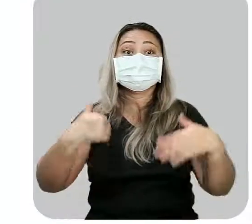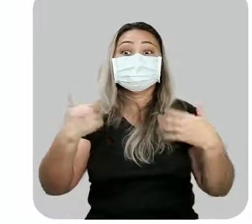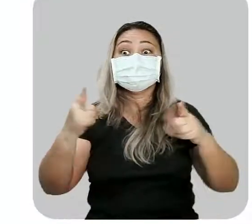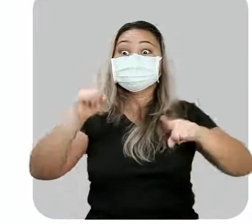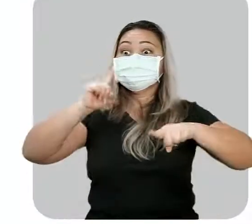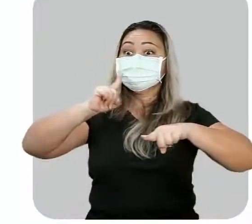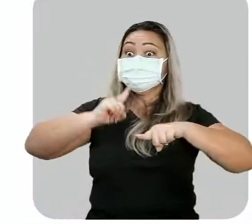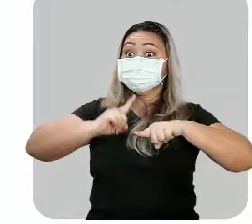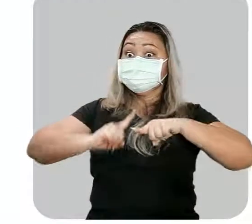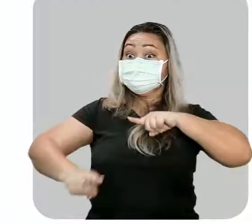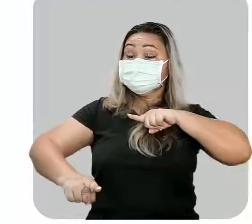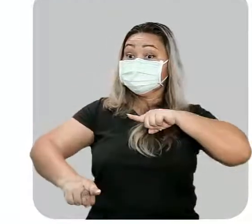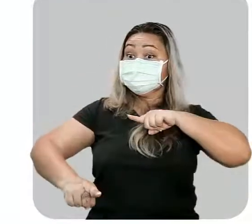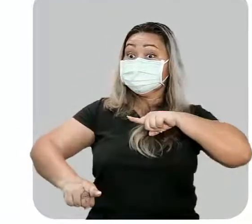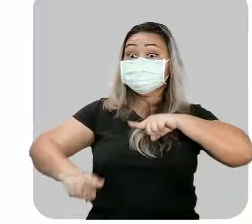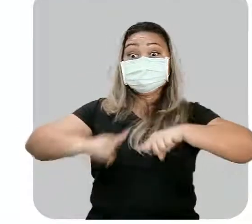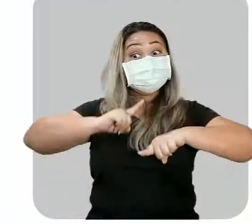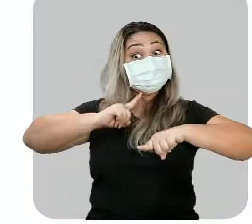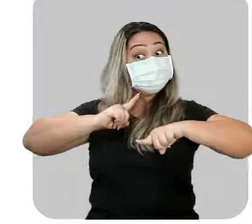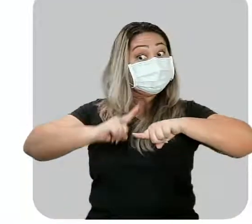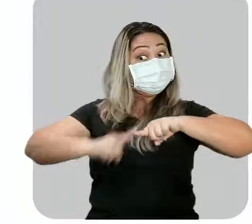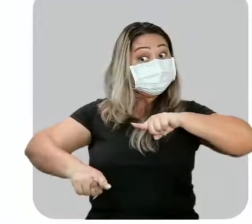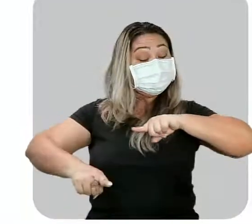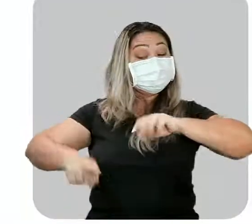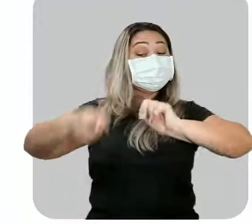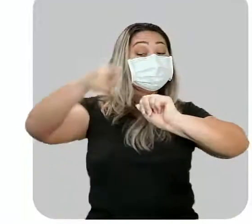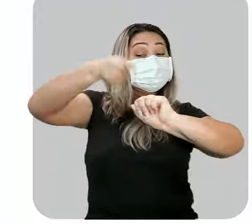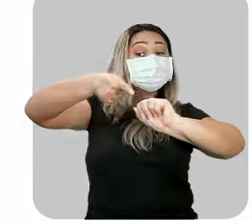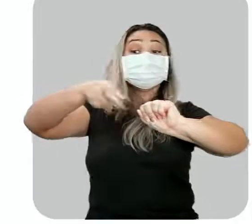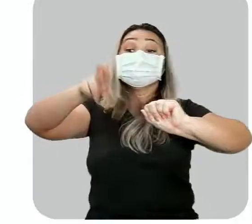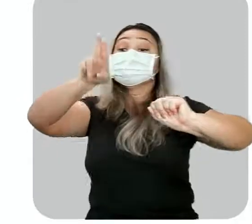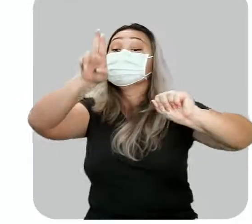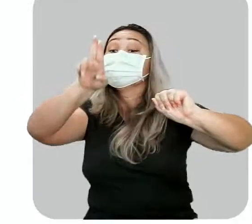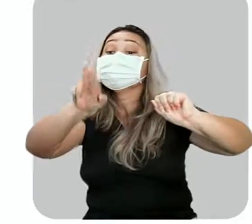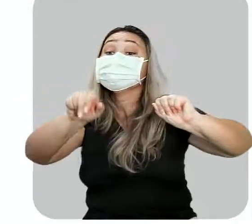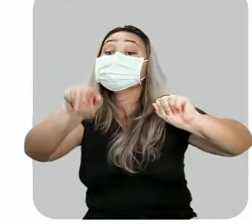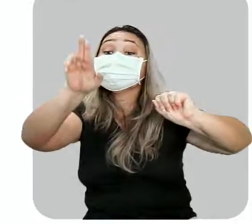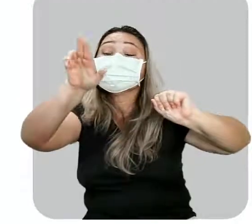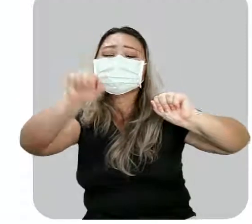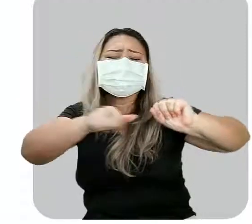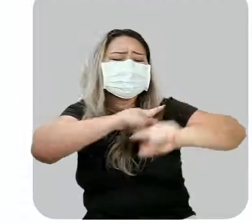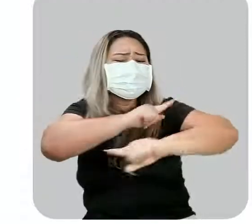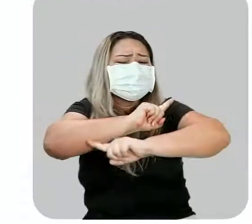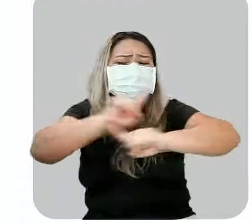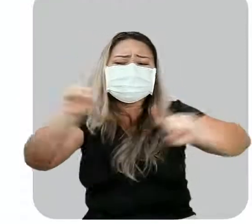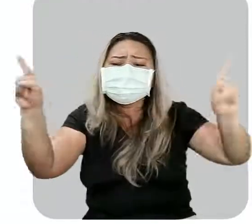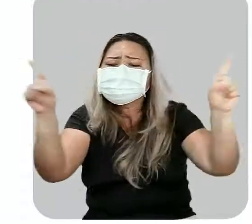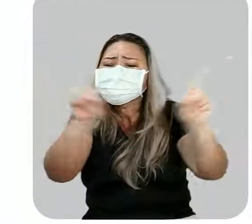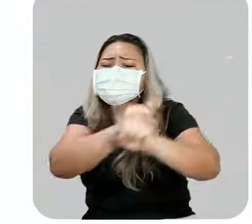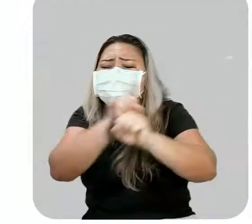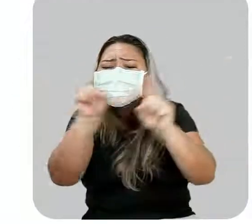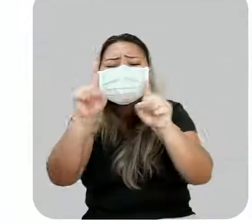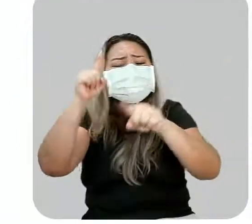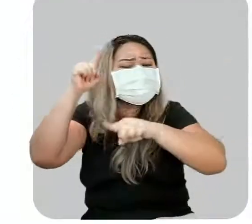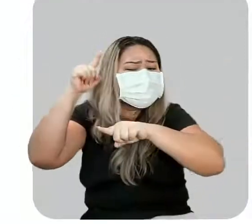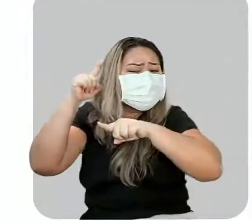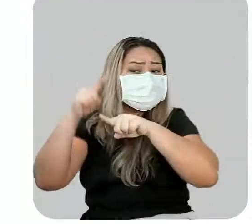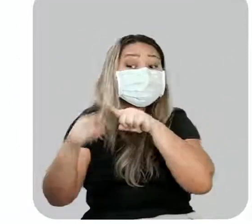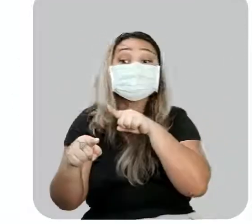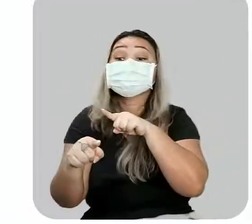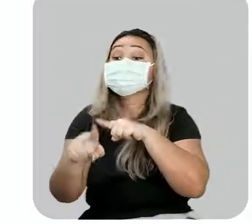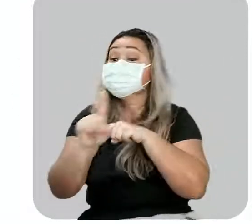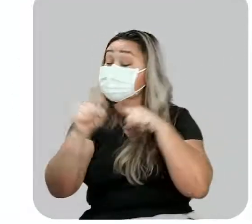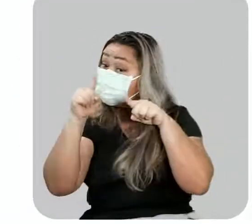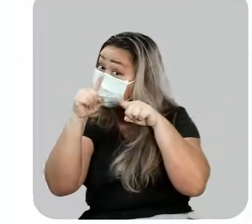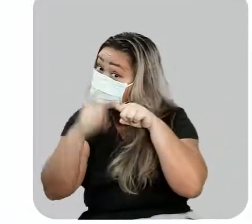Casos proibidos de crase, né? Onde nunca, não deve, é proibido, já